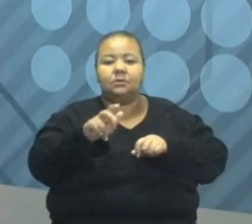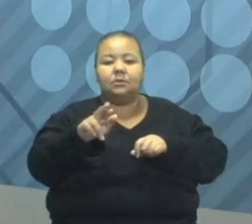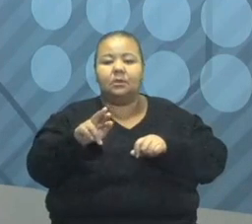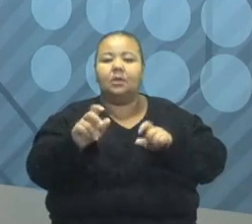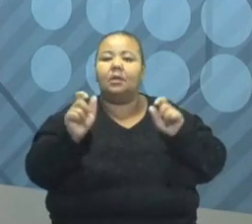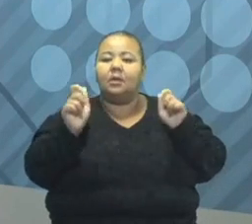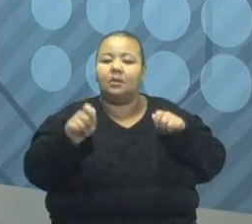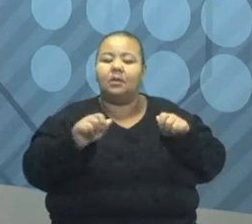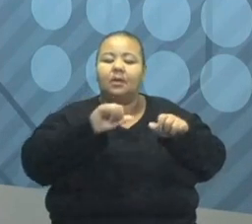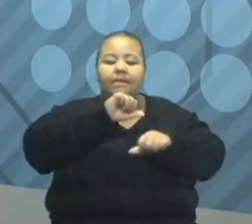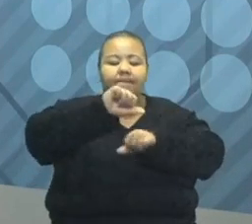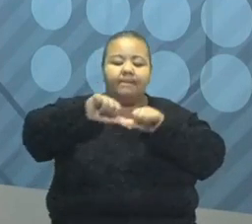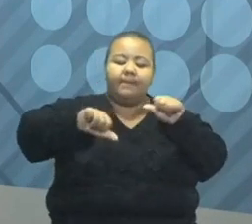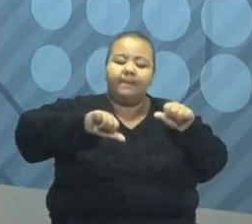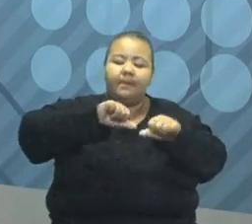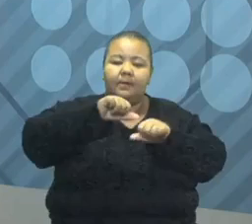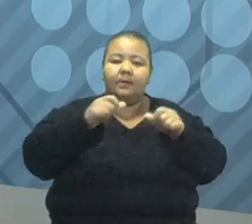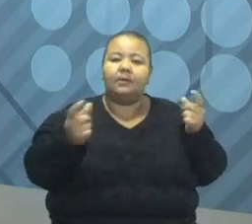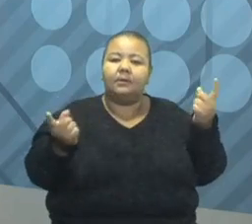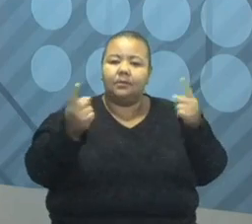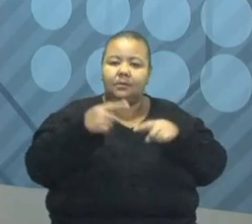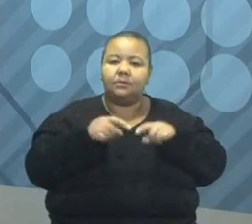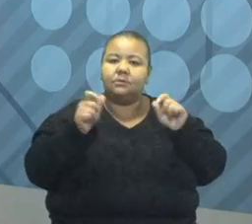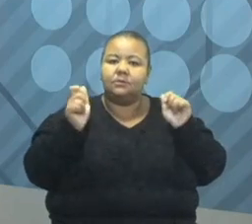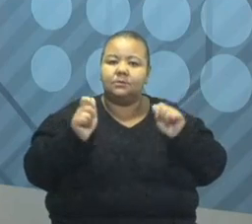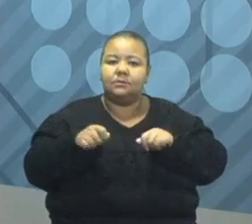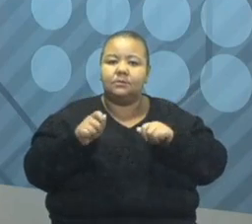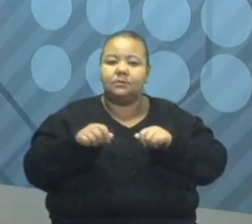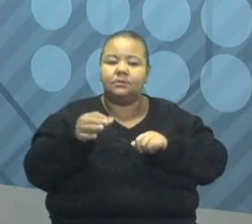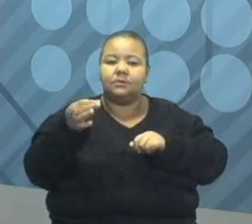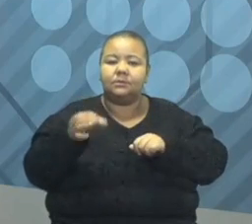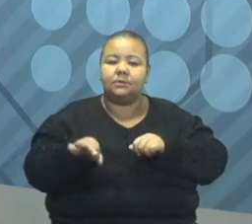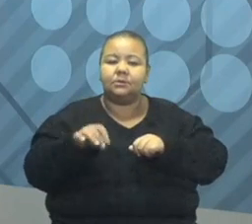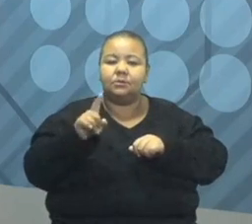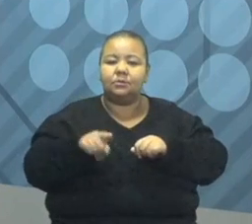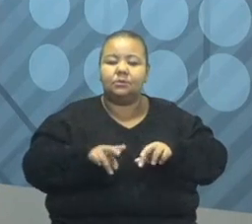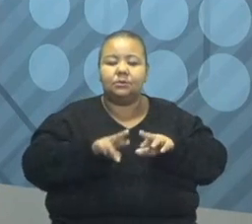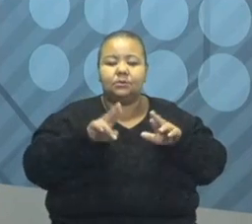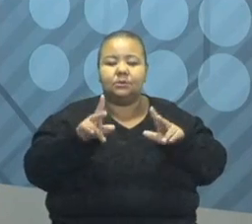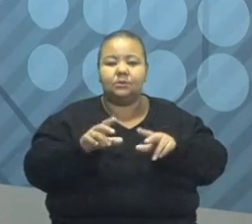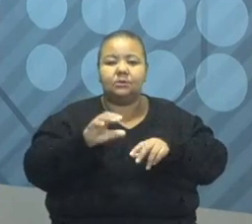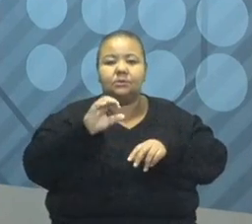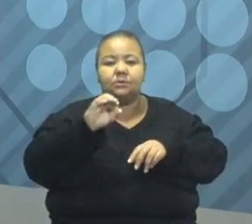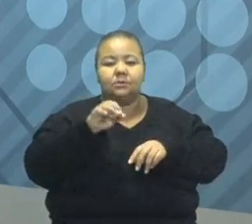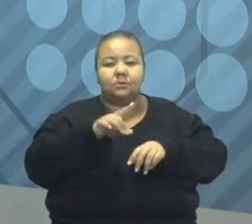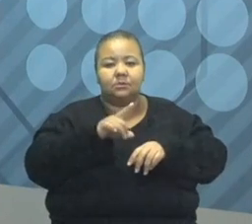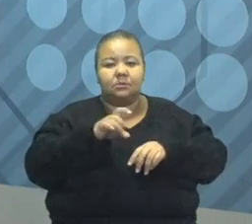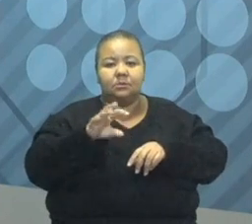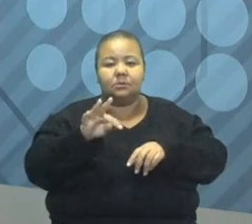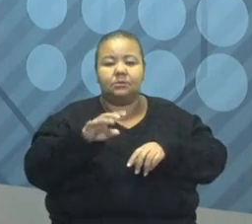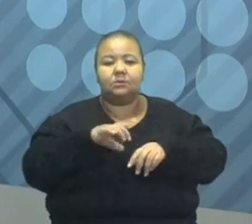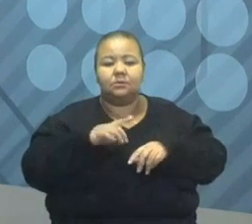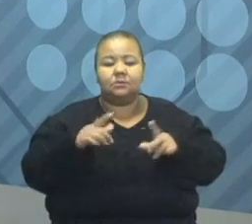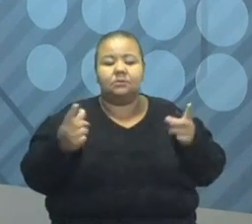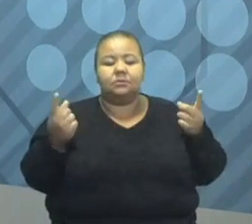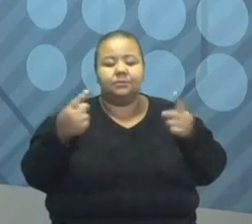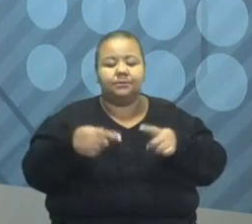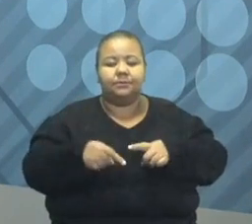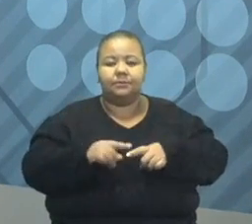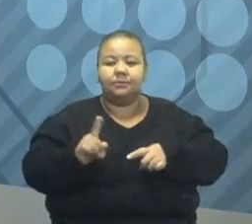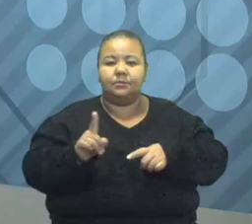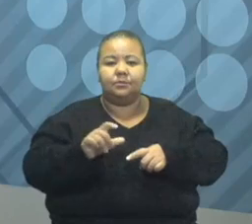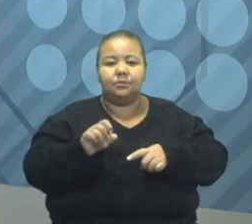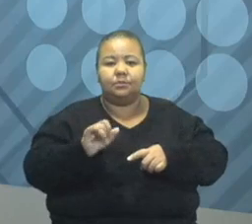inversível, a gente pode obter essa matriz inversa, certo? Então, sempre que for diferente de zero, determinante, eu tenho inversa, ela é não